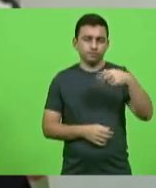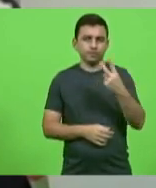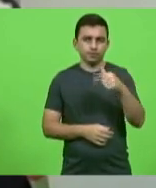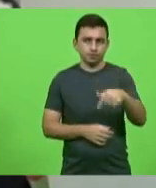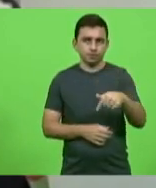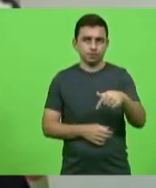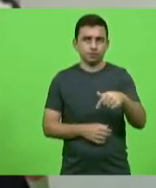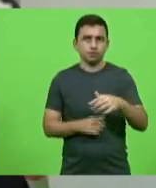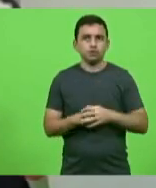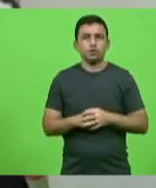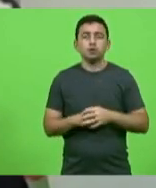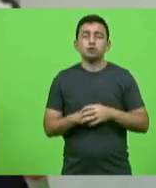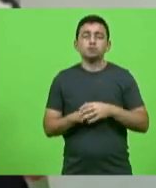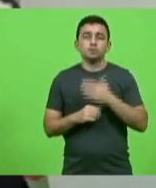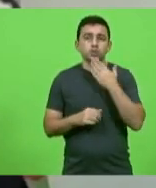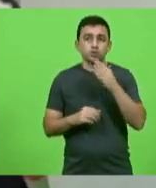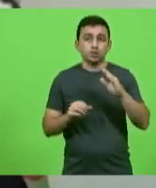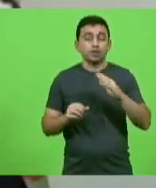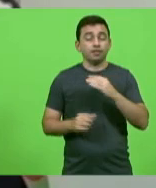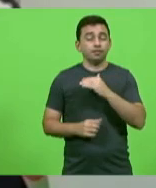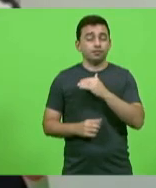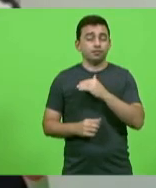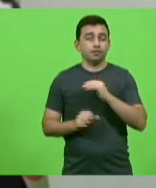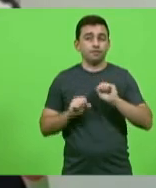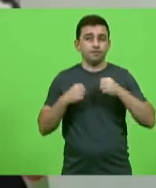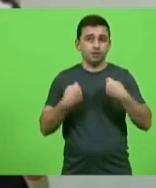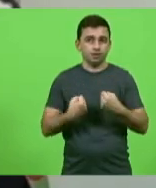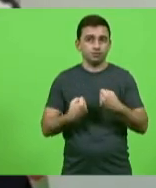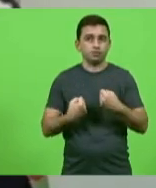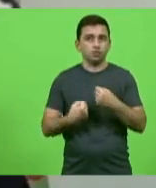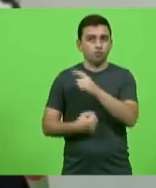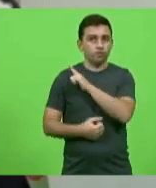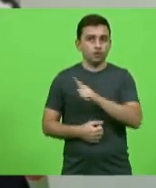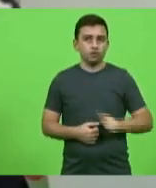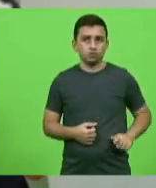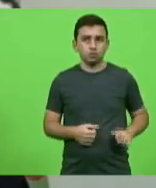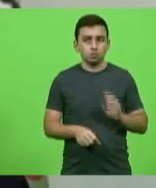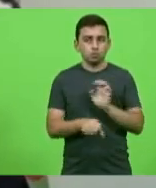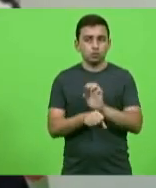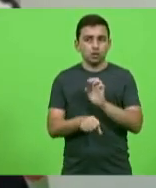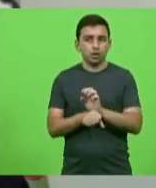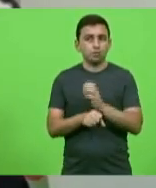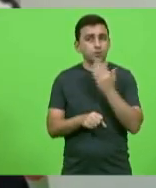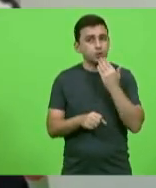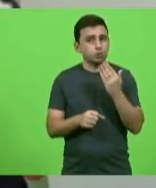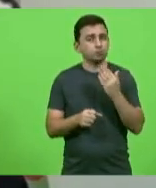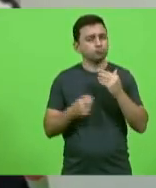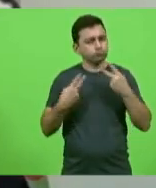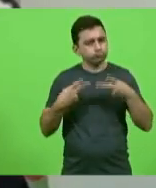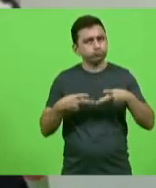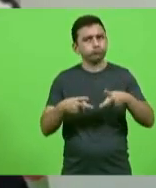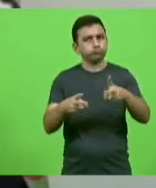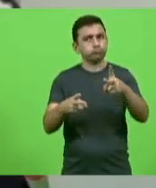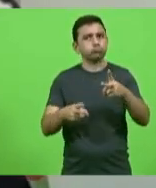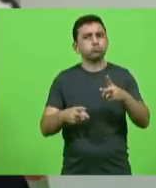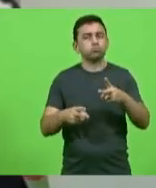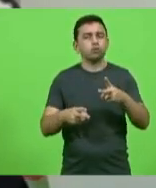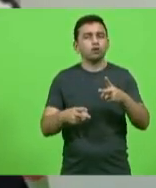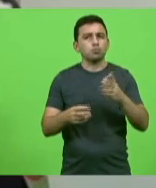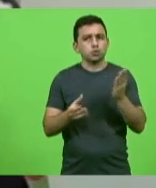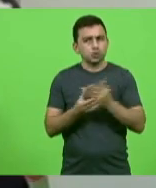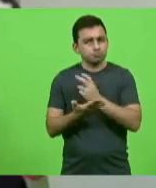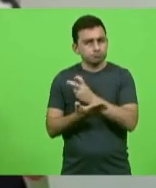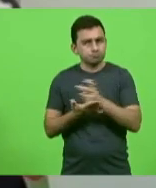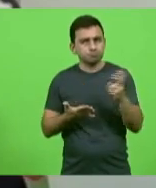em atenção ao Despacho a defesa do governador do estado manifestou-se pela possibilidade de prosseguimento do presente processo